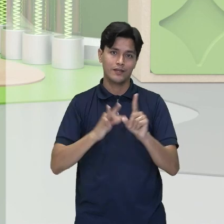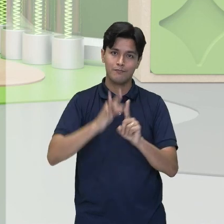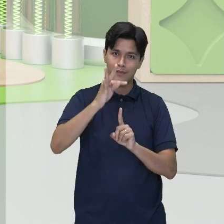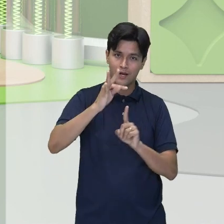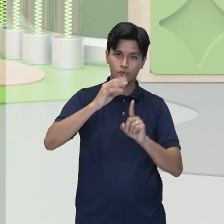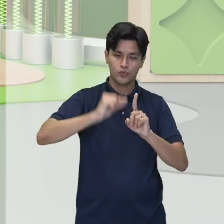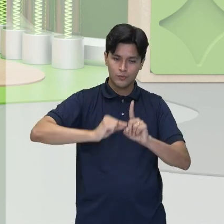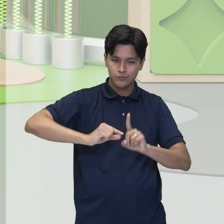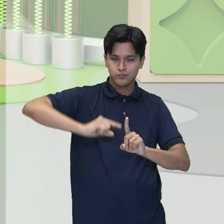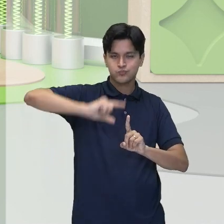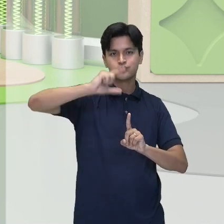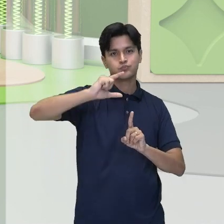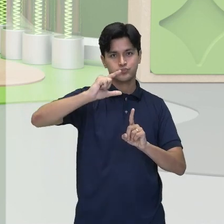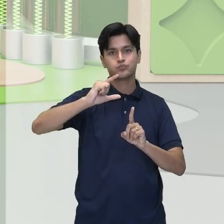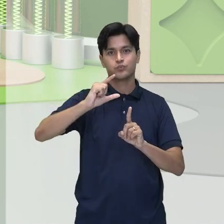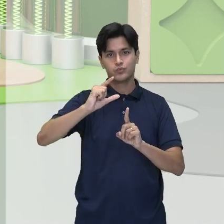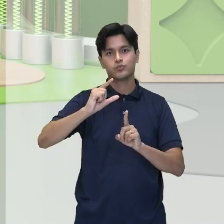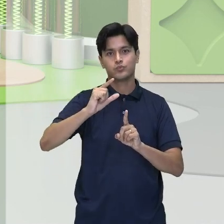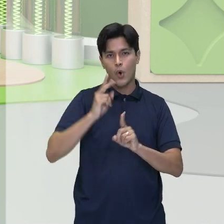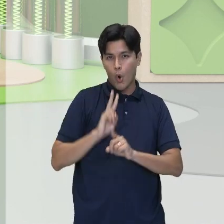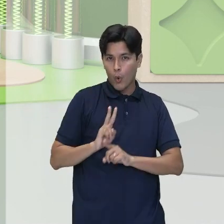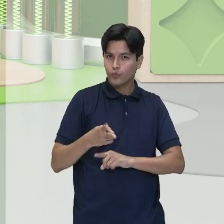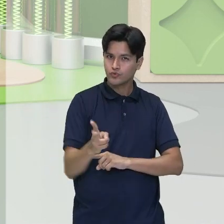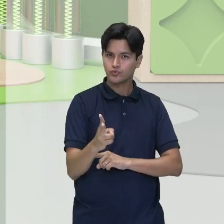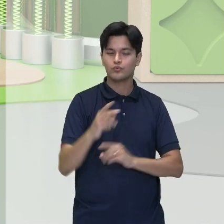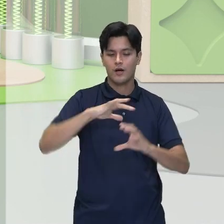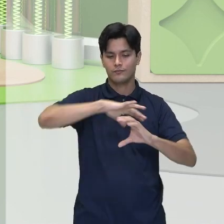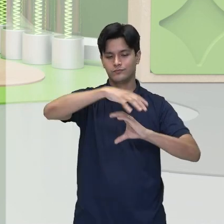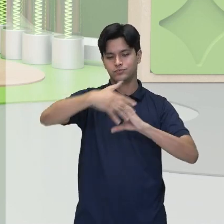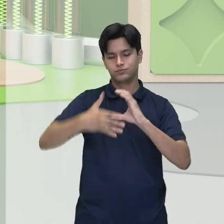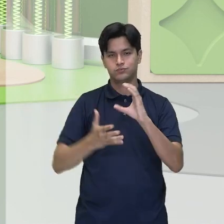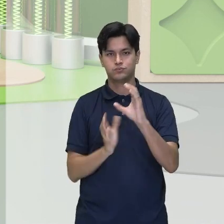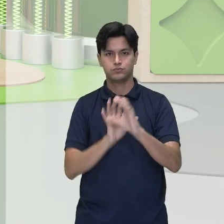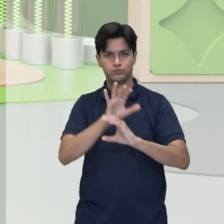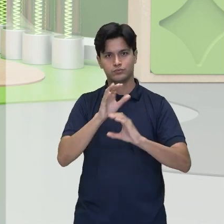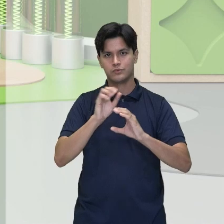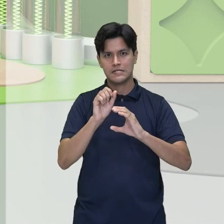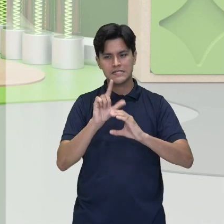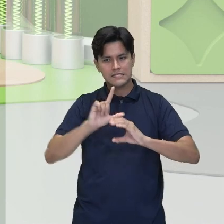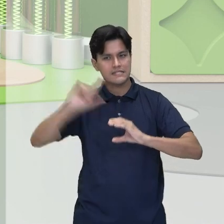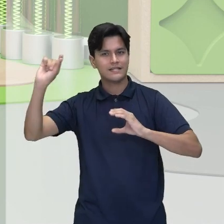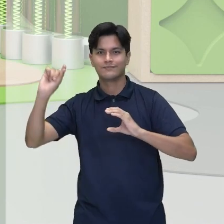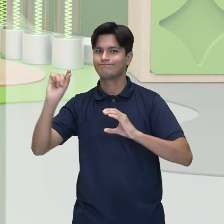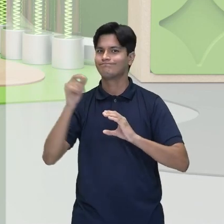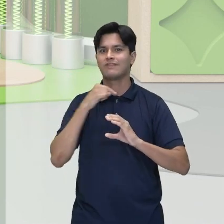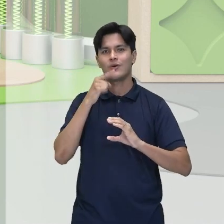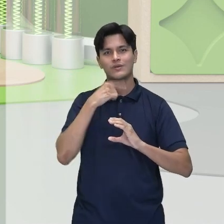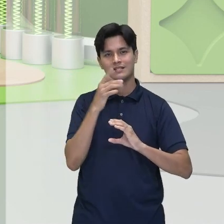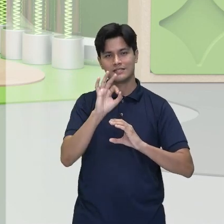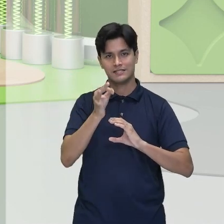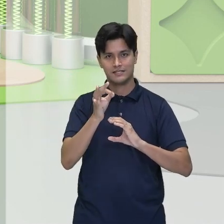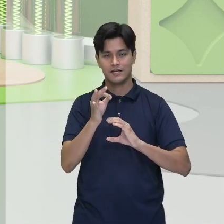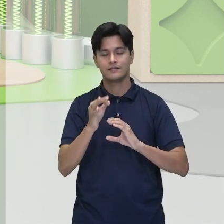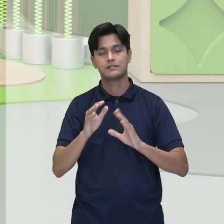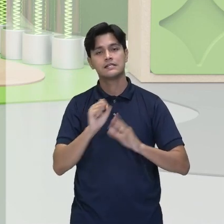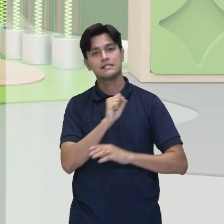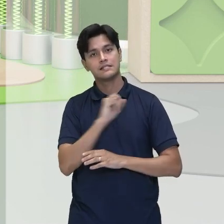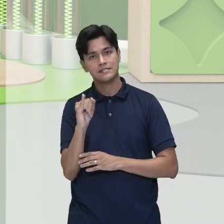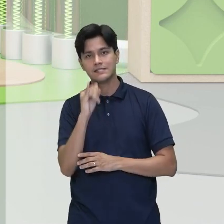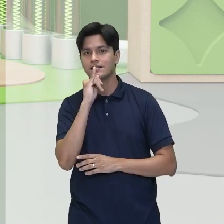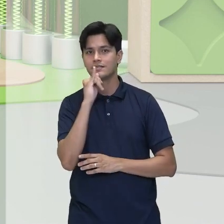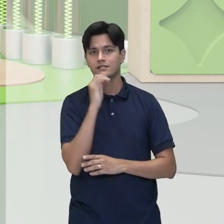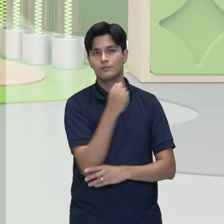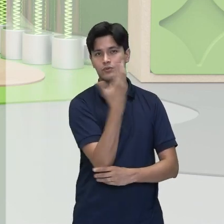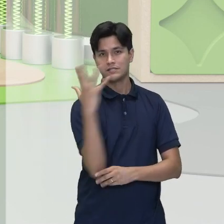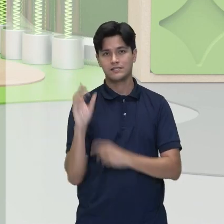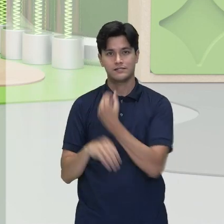elas ajudam a eliminar esse carbono da atmosfera. Só que se a gente elimina essas plantas, elimina a floresta, a